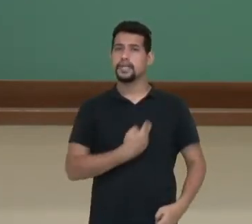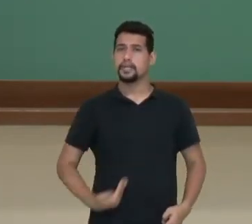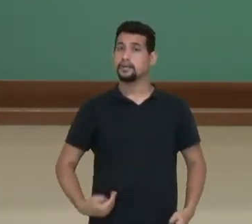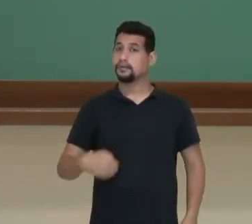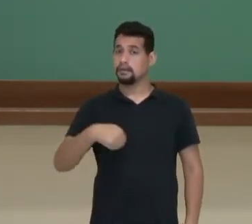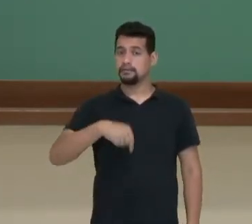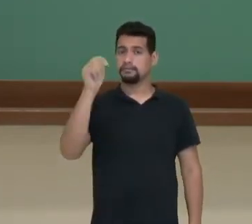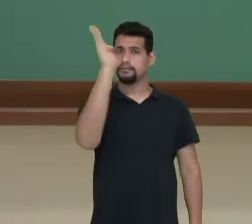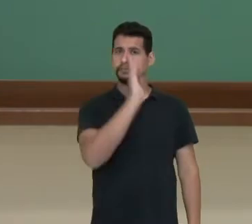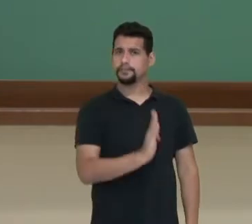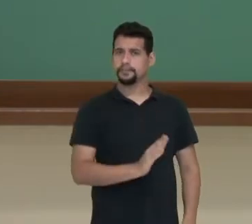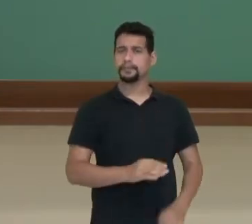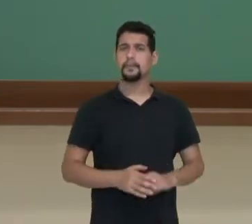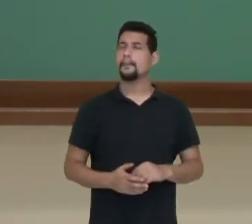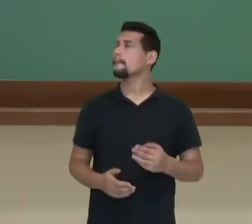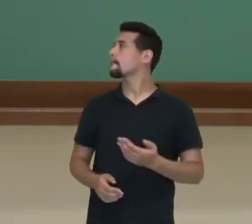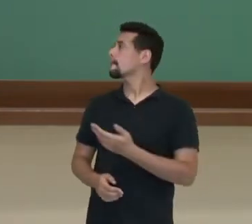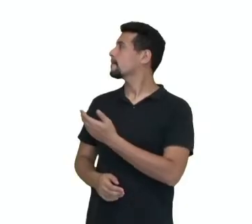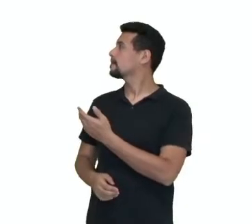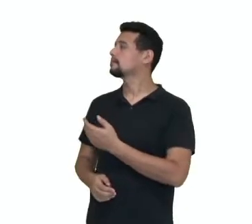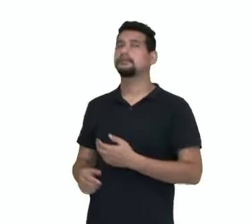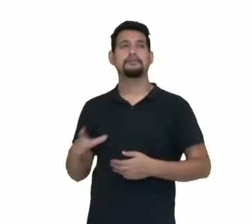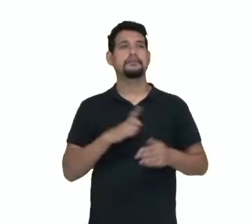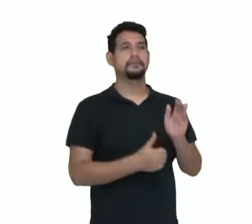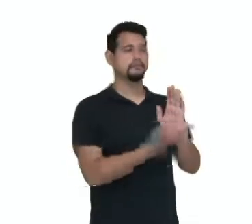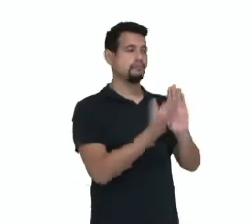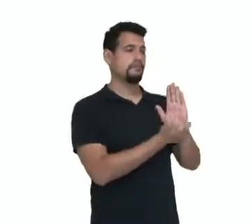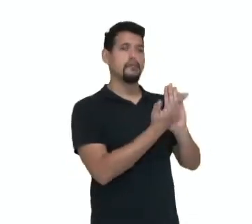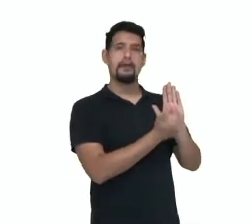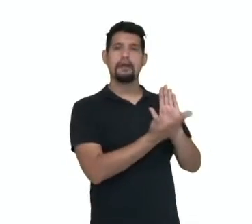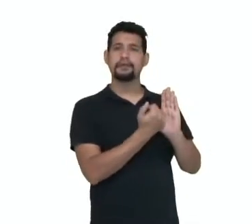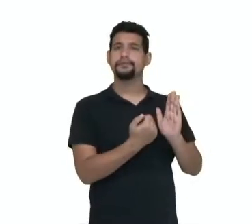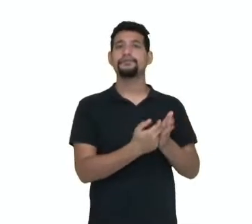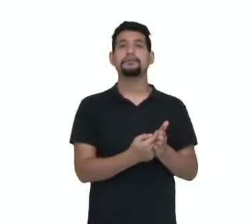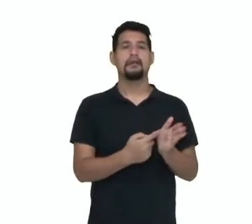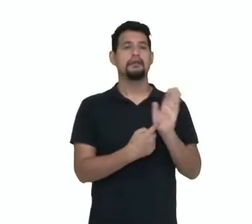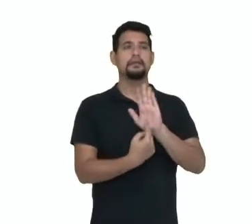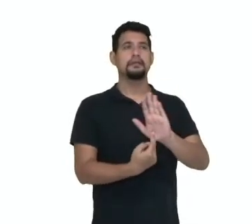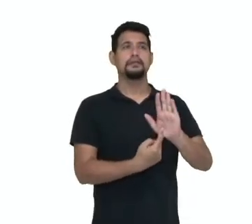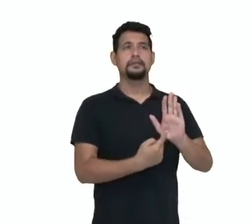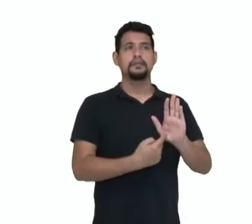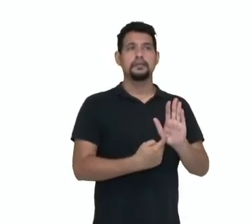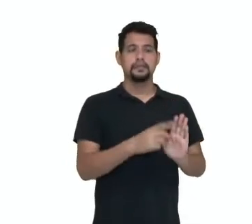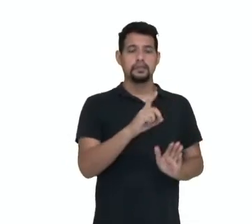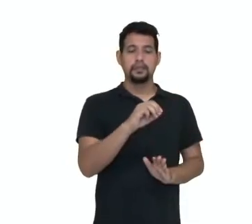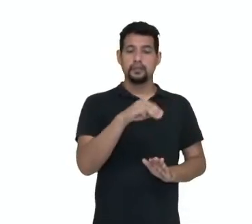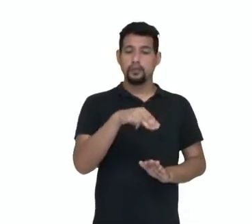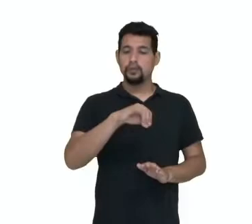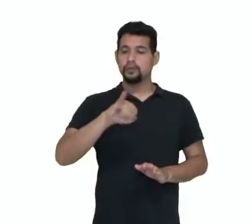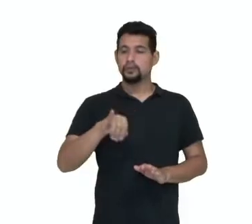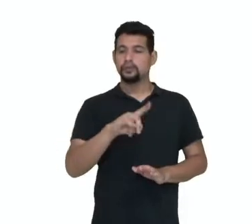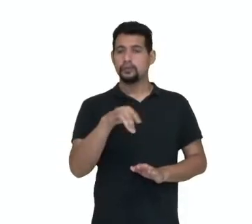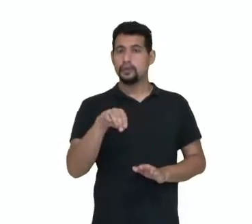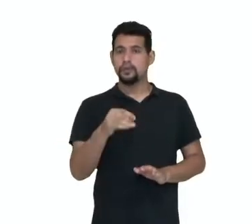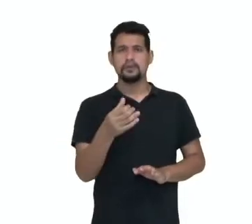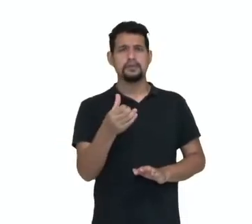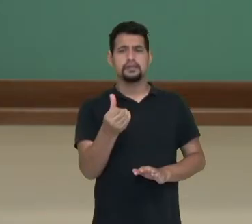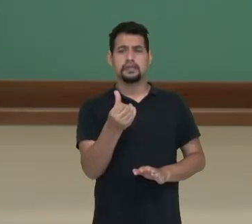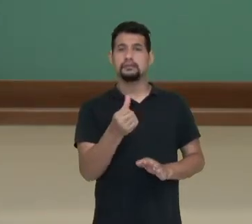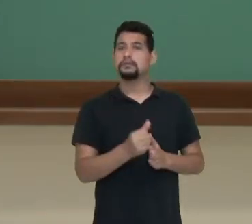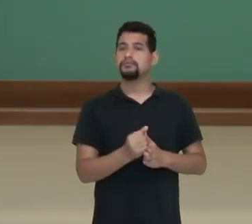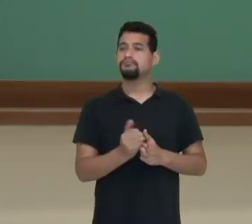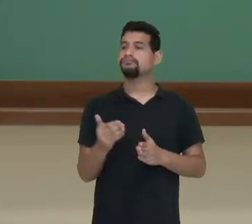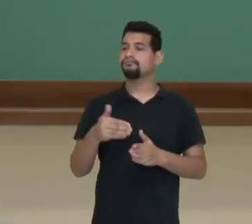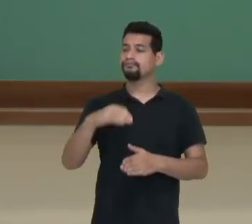brasileiro. Então aqui nós temos aqui uma gravura mostrando justamente Dom João VI embarcando de Lisboa e vindo para o Rio de Janeiro.